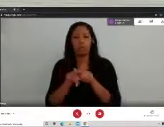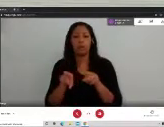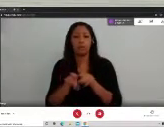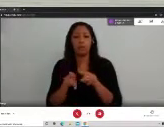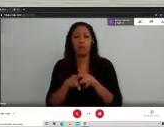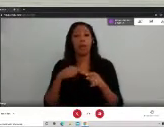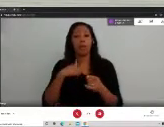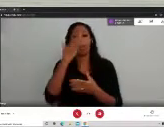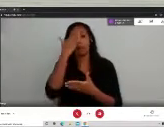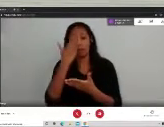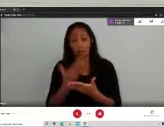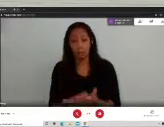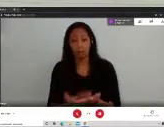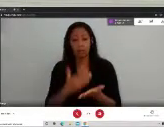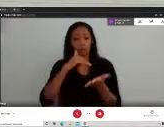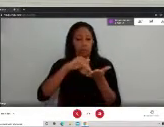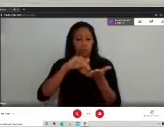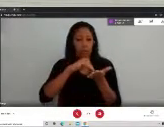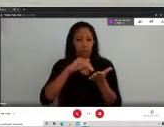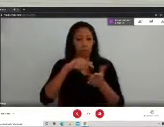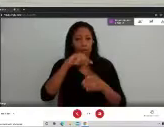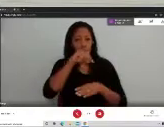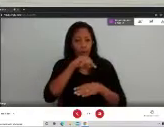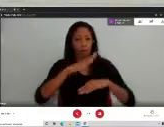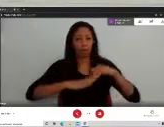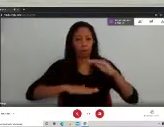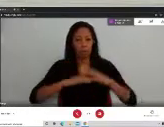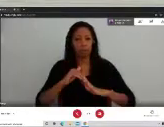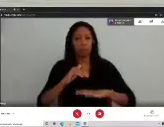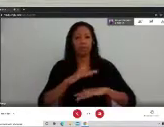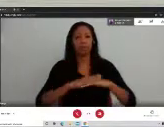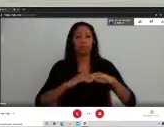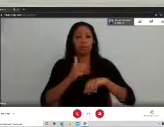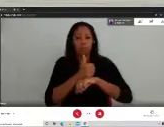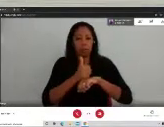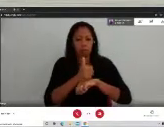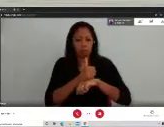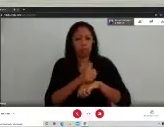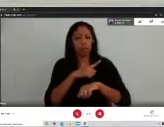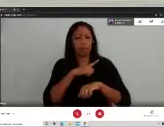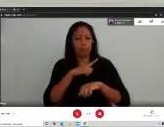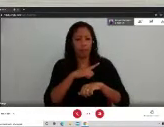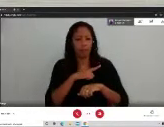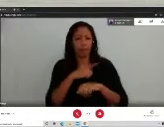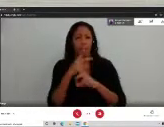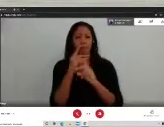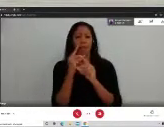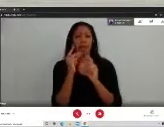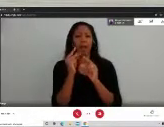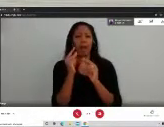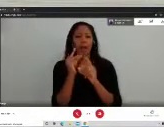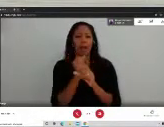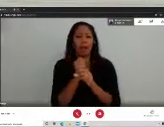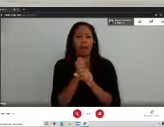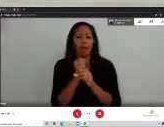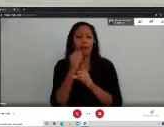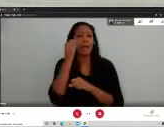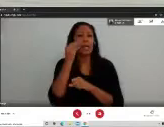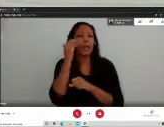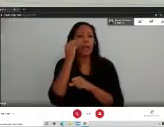da secretária de saúde, Terezinha, que tem uma experiência aí gigante, e ela tem uma grande equipe também. Quem foi que pediu a